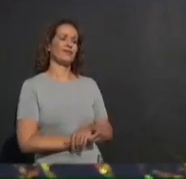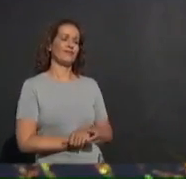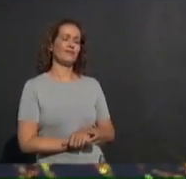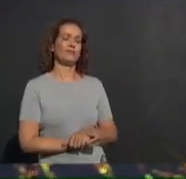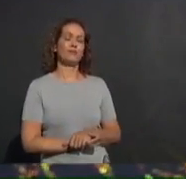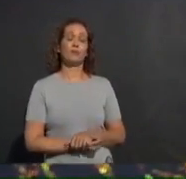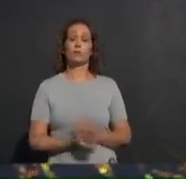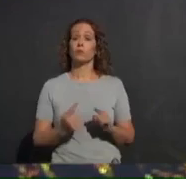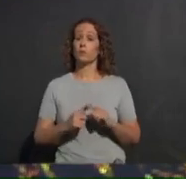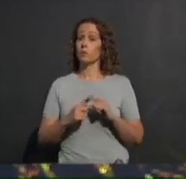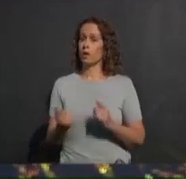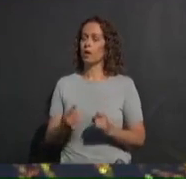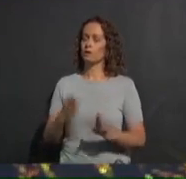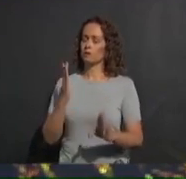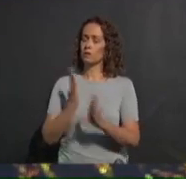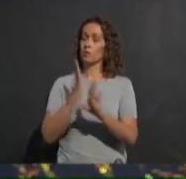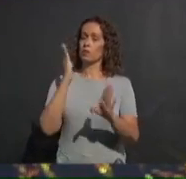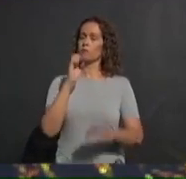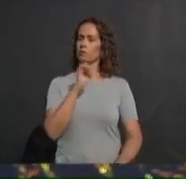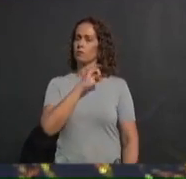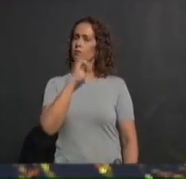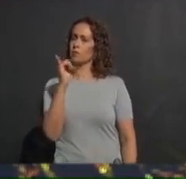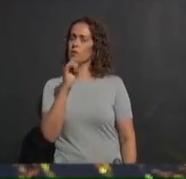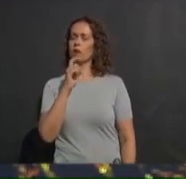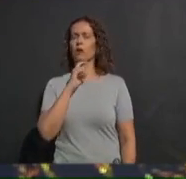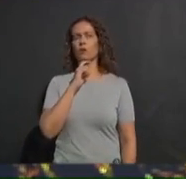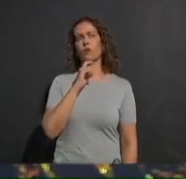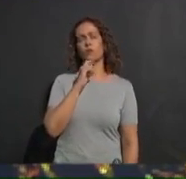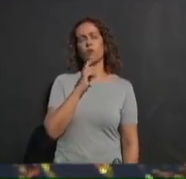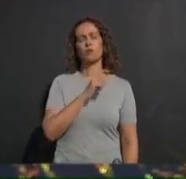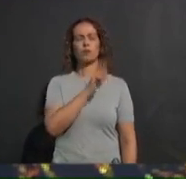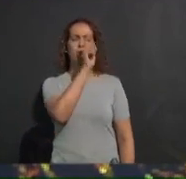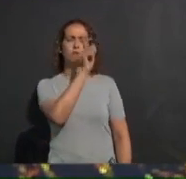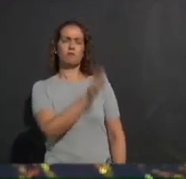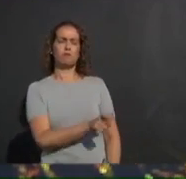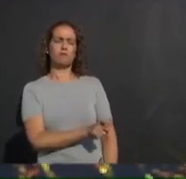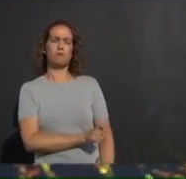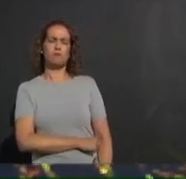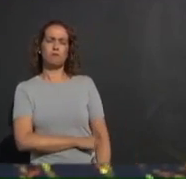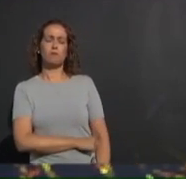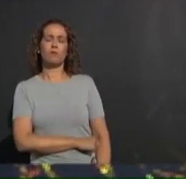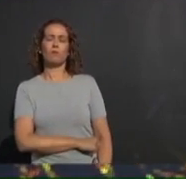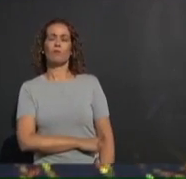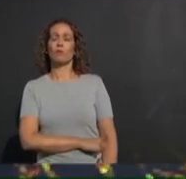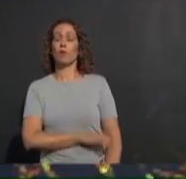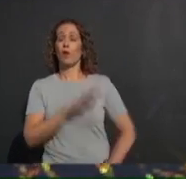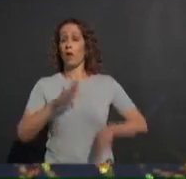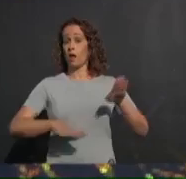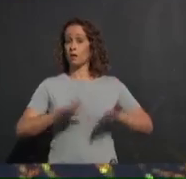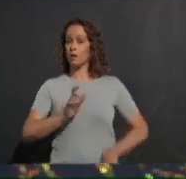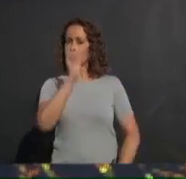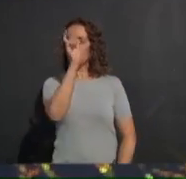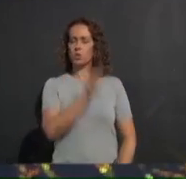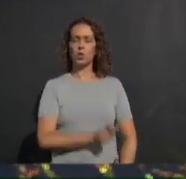Mas eu descobri que quando a gente chega a ter uma dúvida se alguém está querendo se matar, é porque o plano já está pronto há muito tempo.